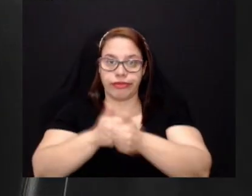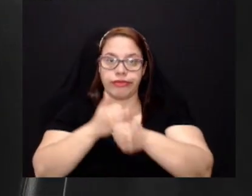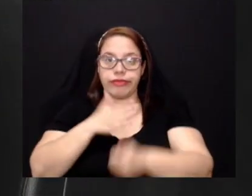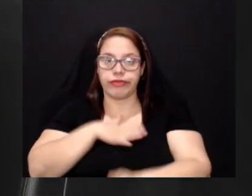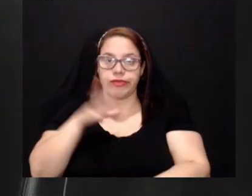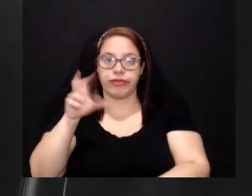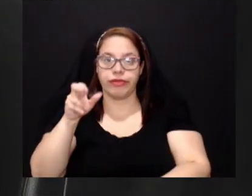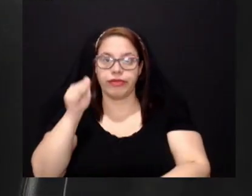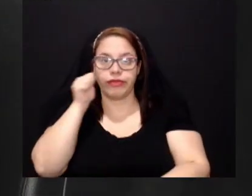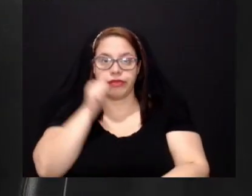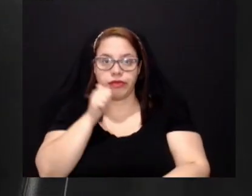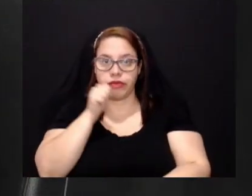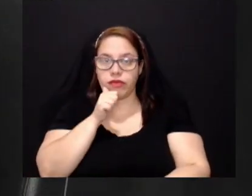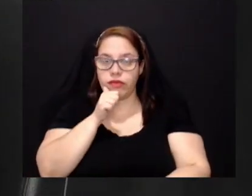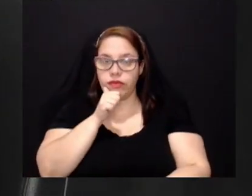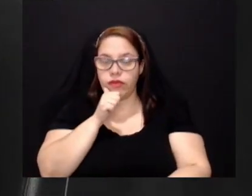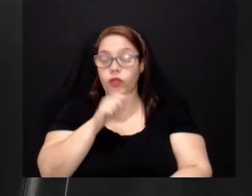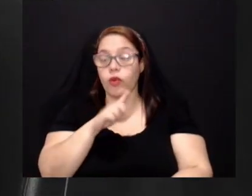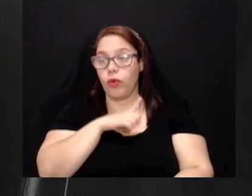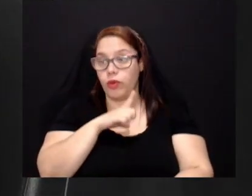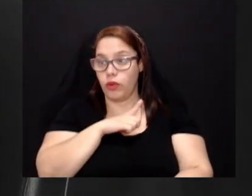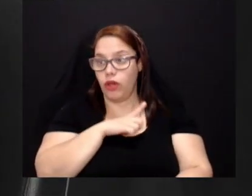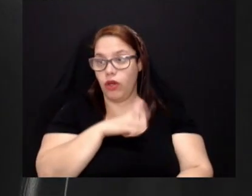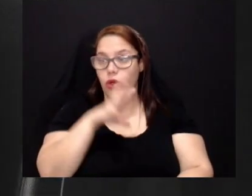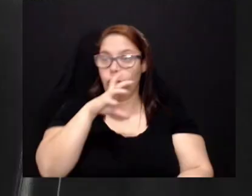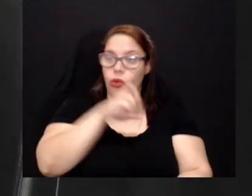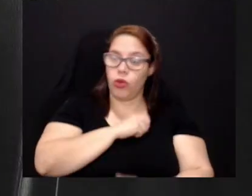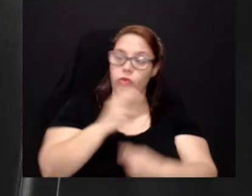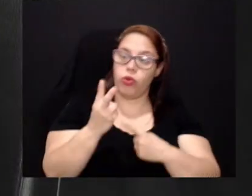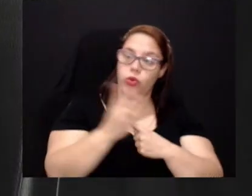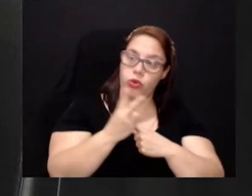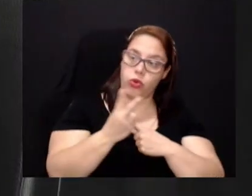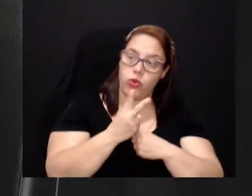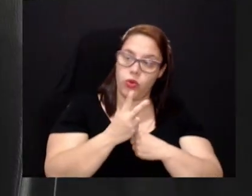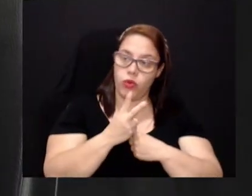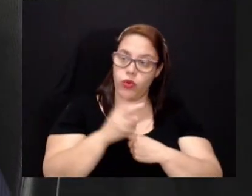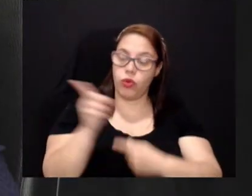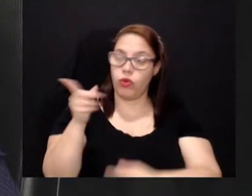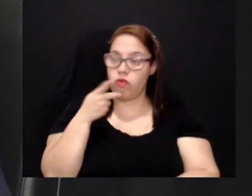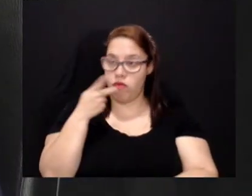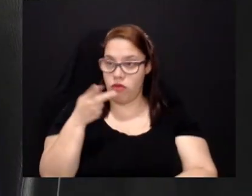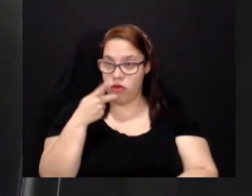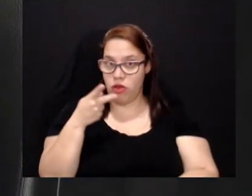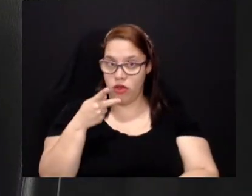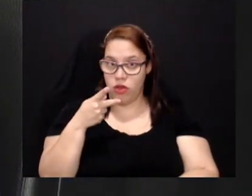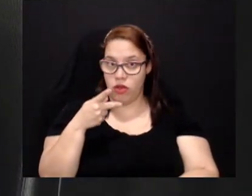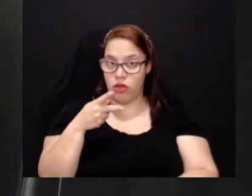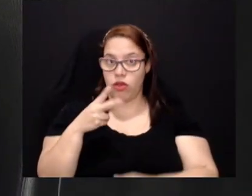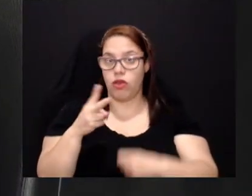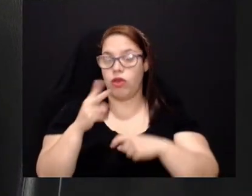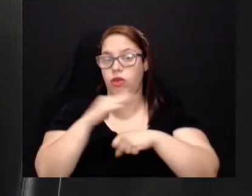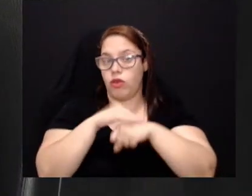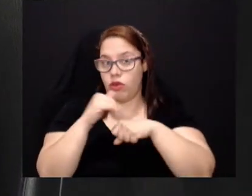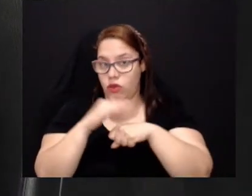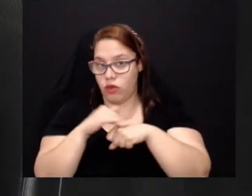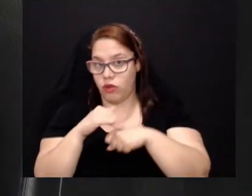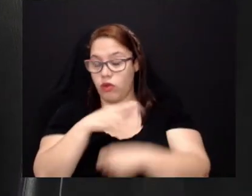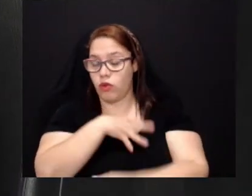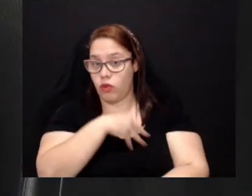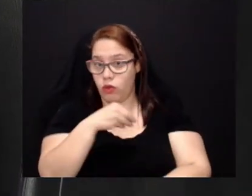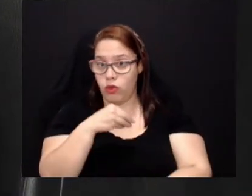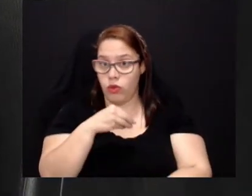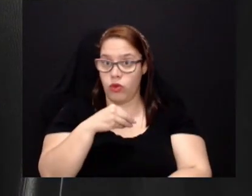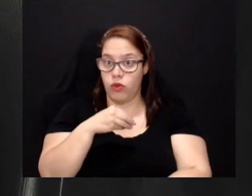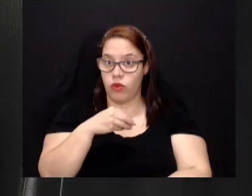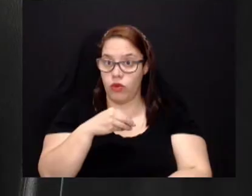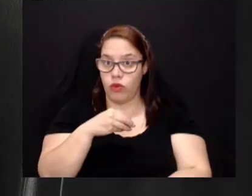acho que, assim, você ter o amor, o cuidado, como ela falou, assim, né? Com tanto carinho dos filhos dela, você ter esse carinho com seus filhos, com